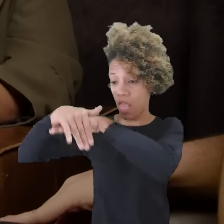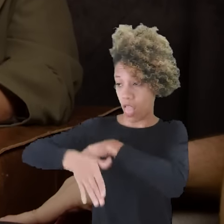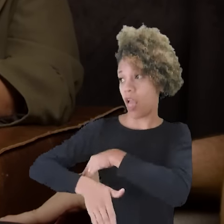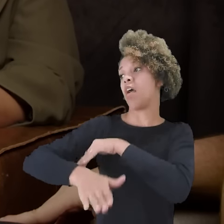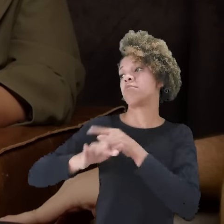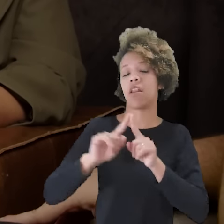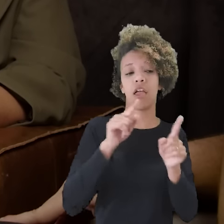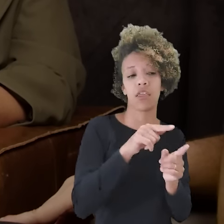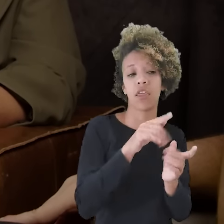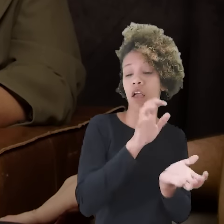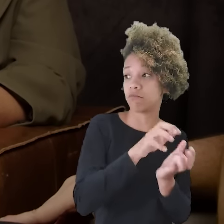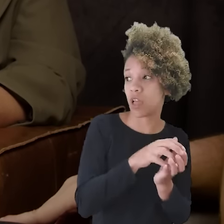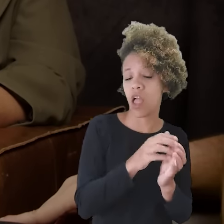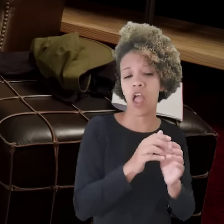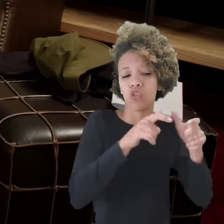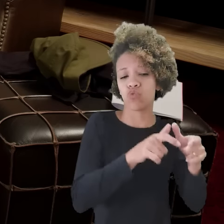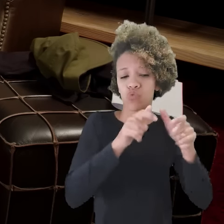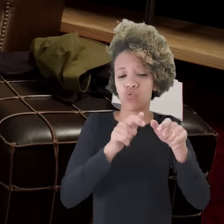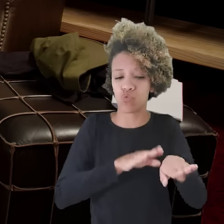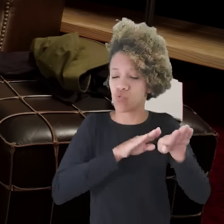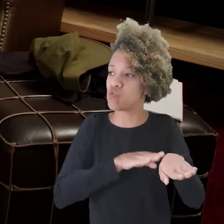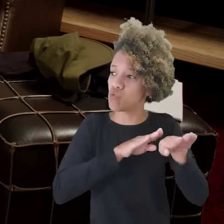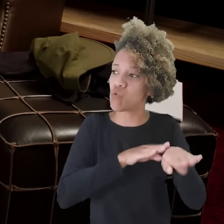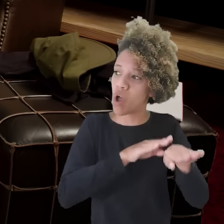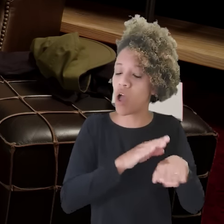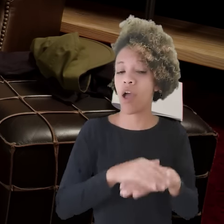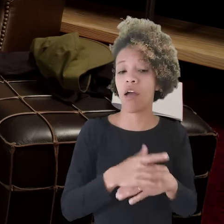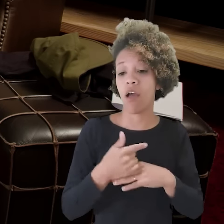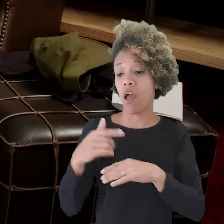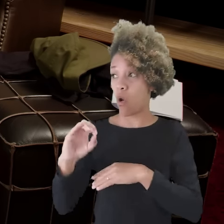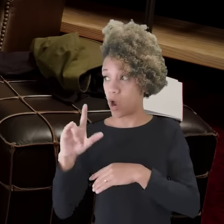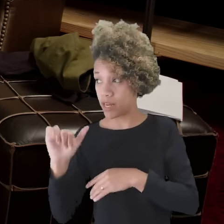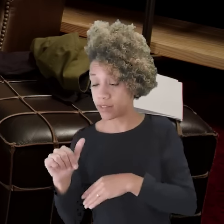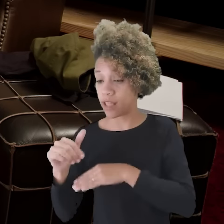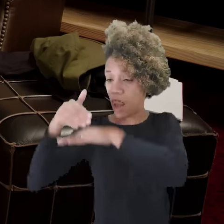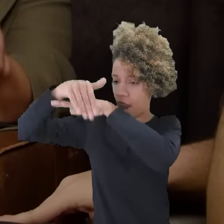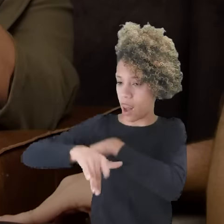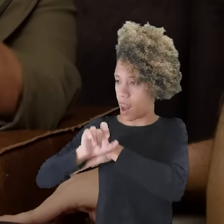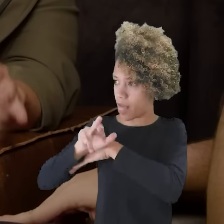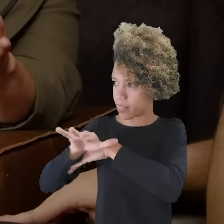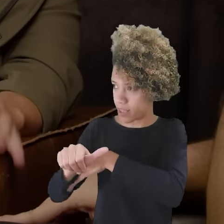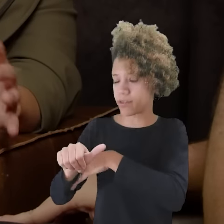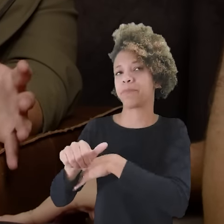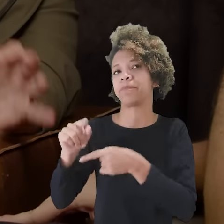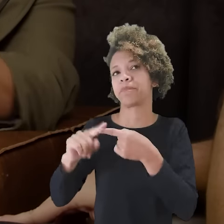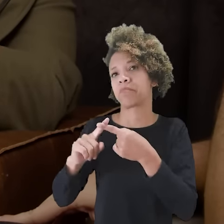carnaval do Recife É mais do carnaval dos blocos de rua tá ligado o carnaval de Olinda e as pessoas ficam todas na ladeira e aí passam